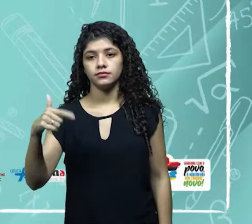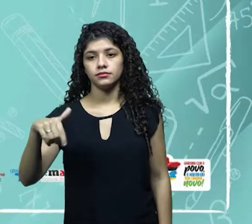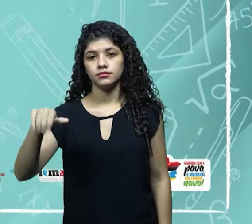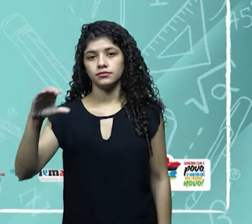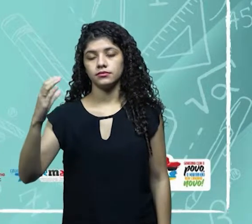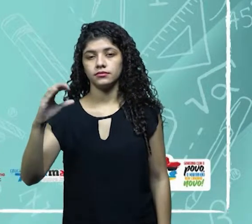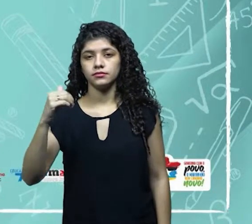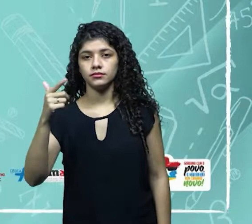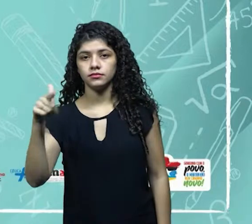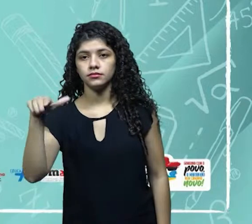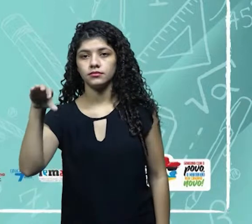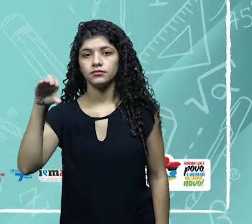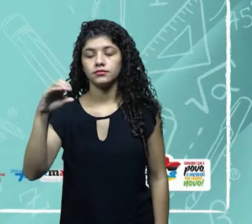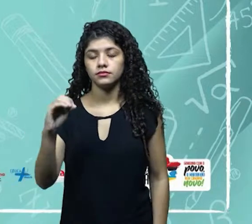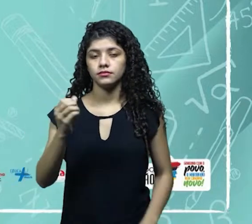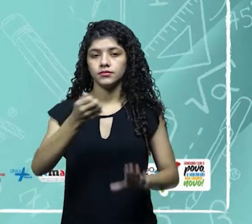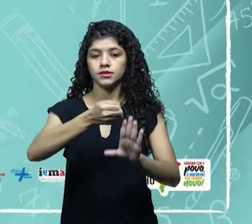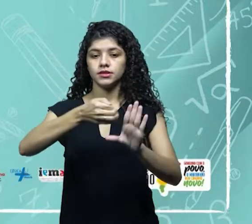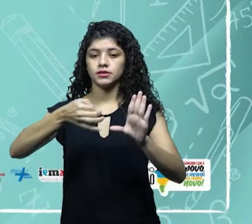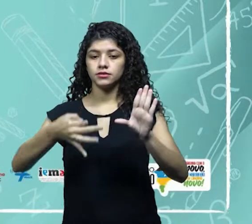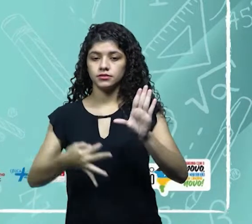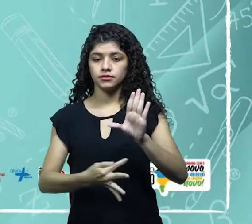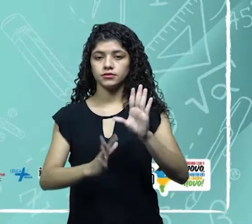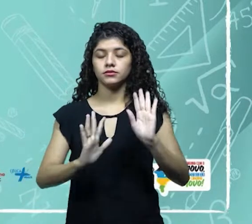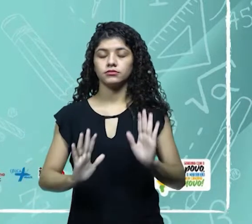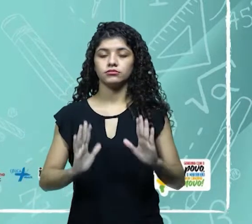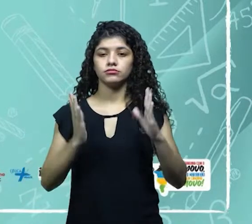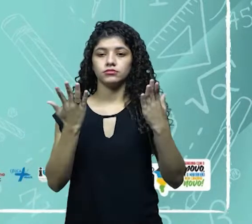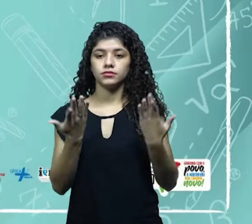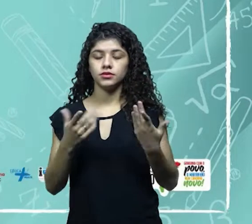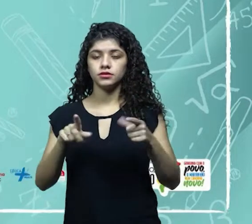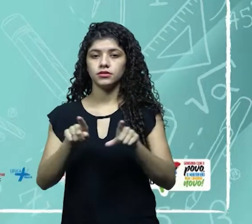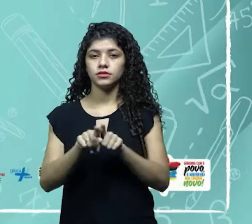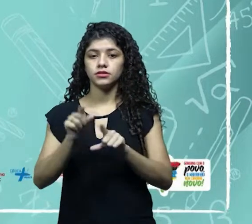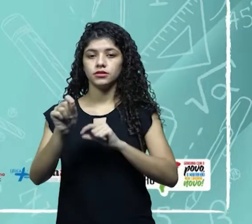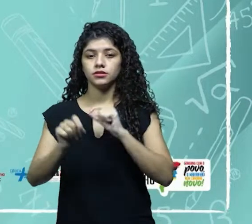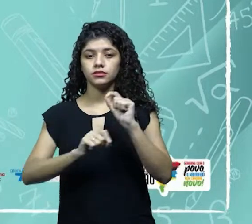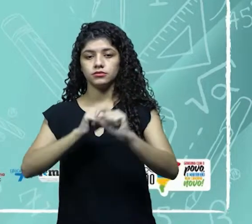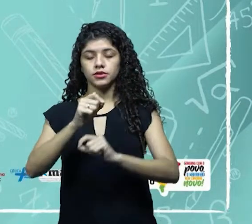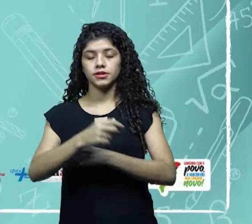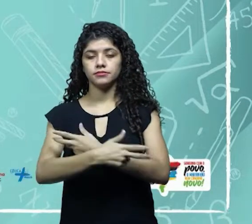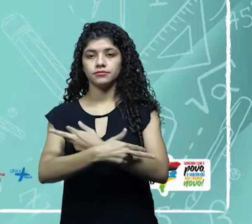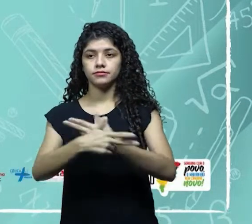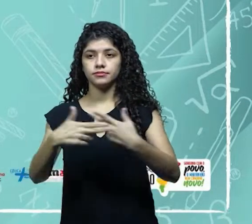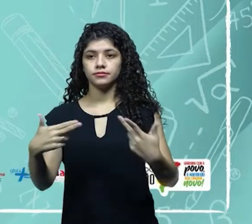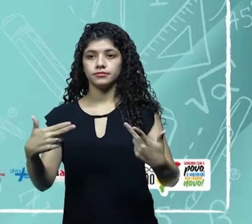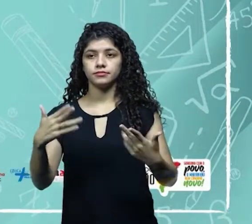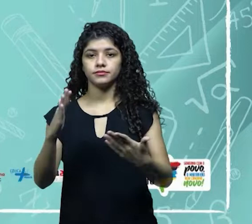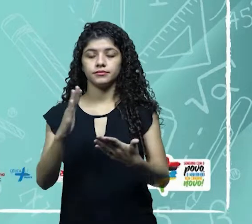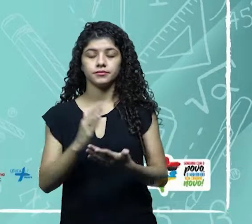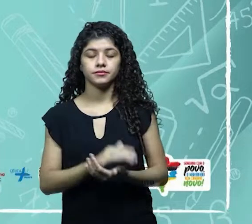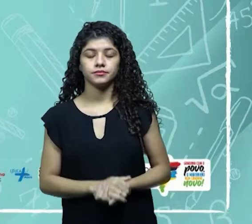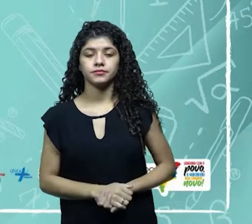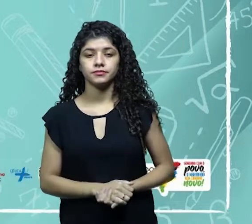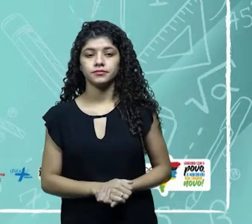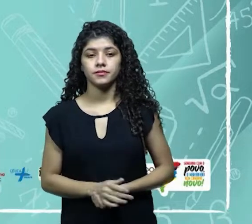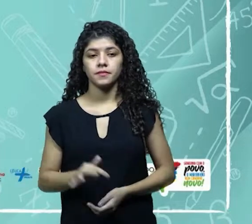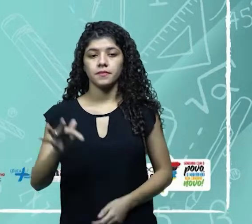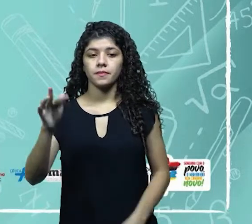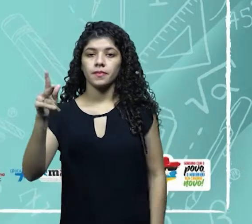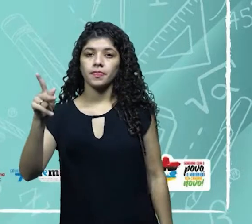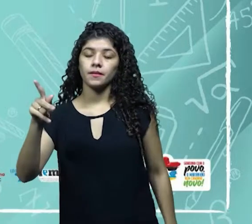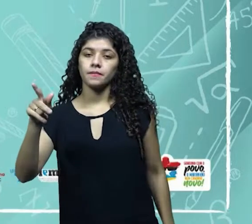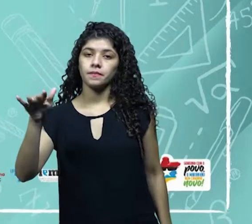é necessária a gente conhecer as características do evento Então cê na que ele fala que os eventos eles se